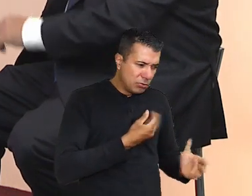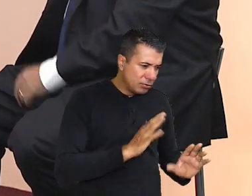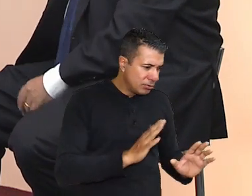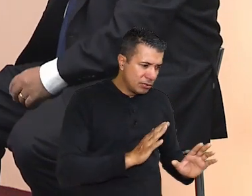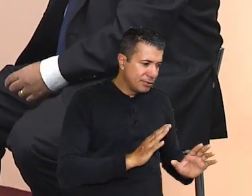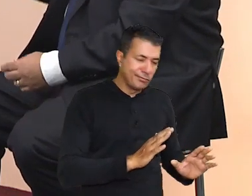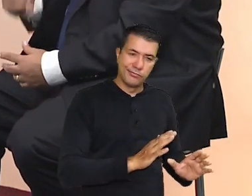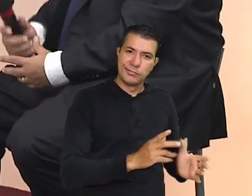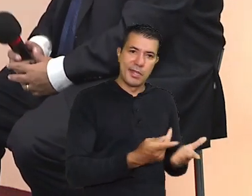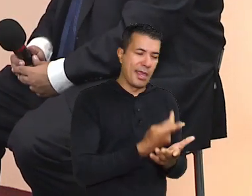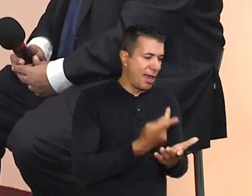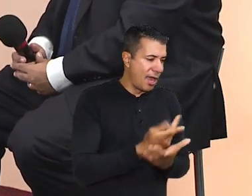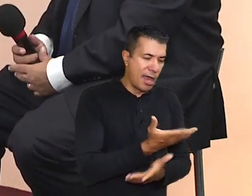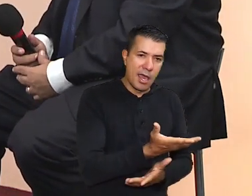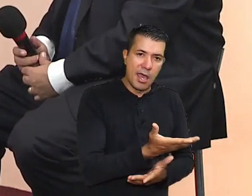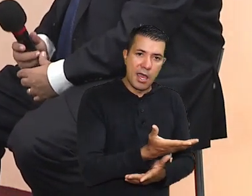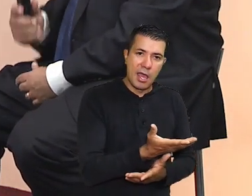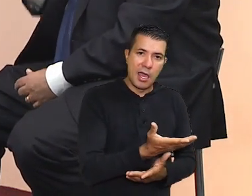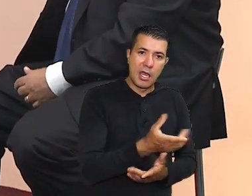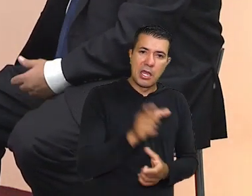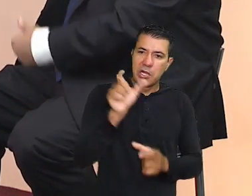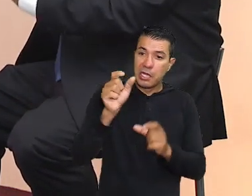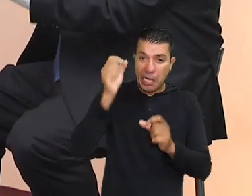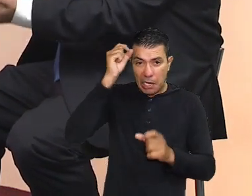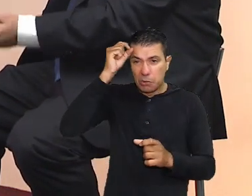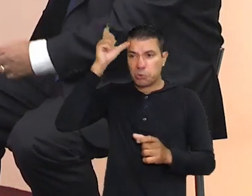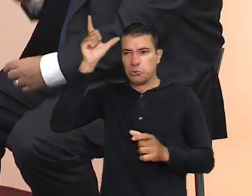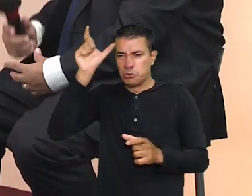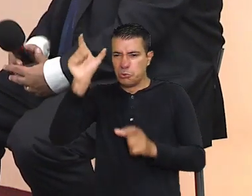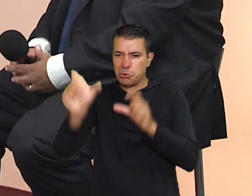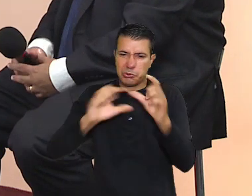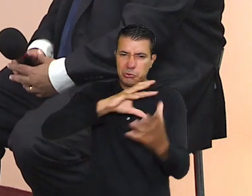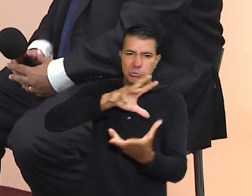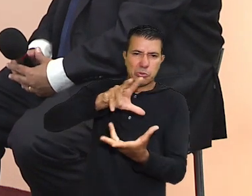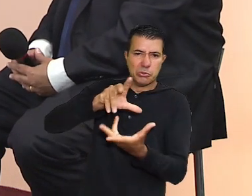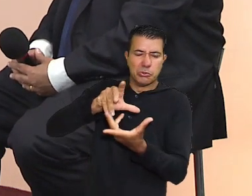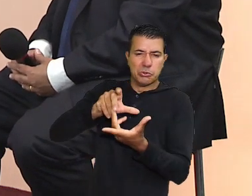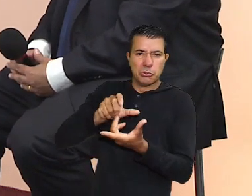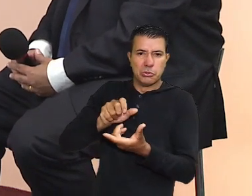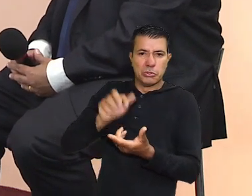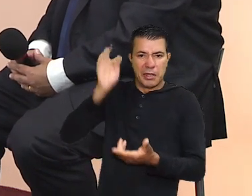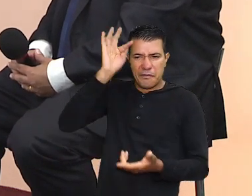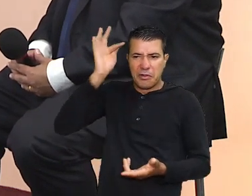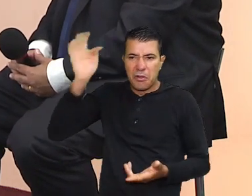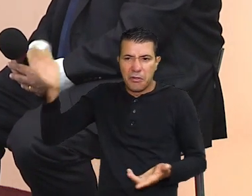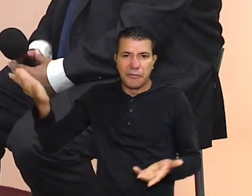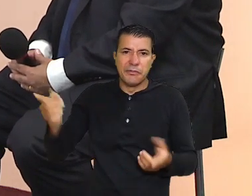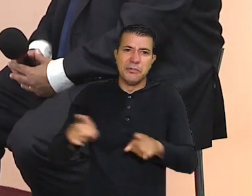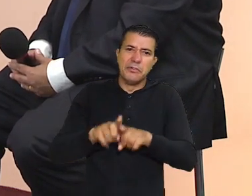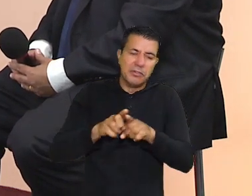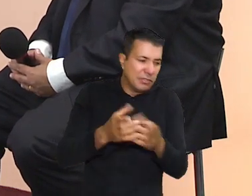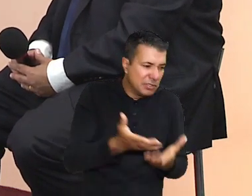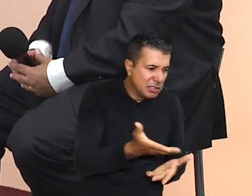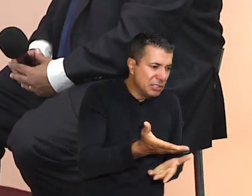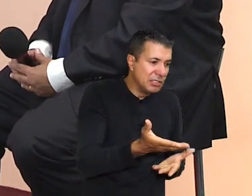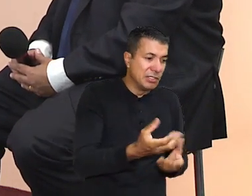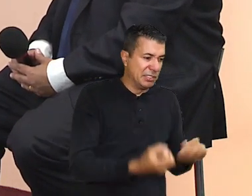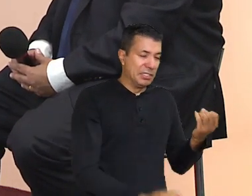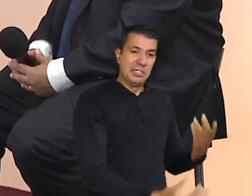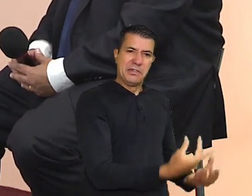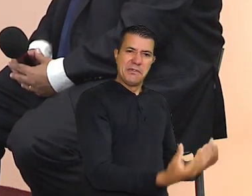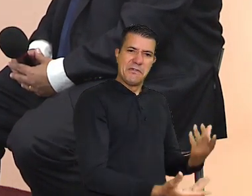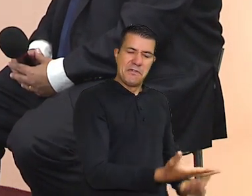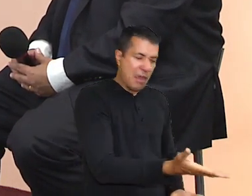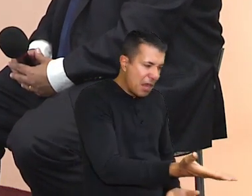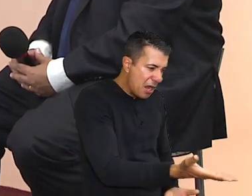não sustenta. Existe na cultura popular, na filosofia, na arte, não é isso? Ok, vocês estão entendendo? Esse inferno que